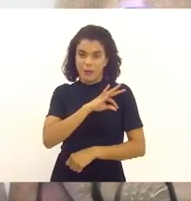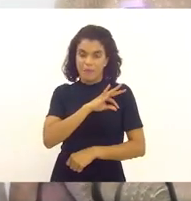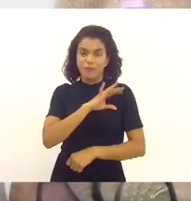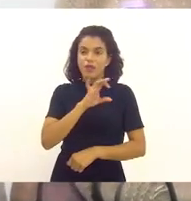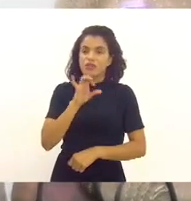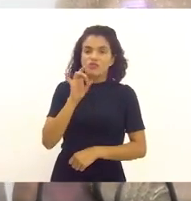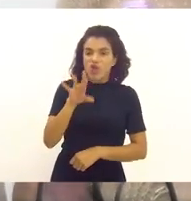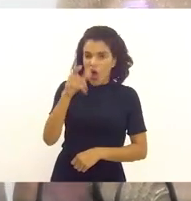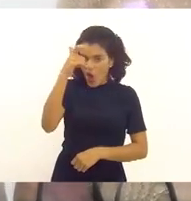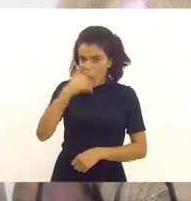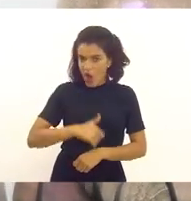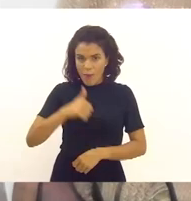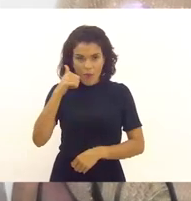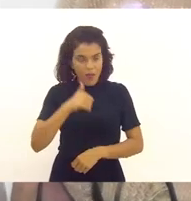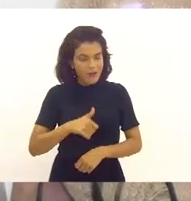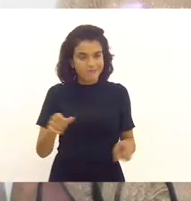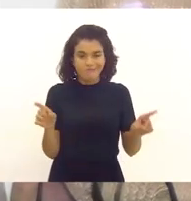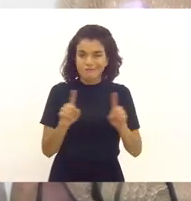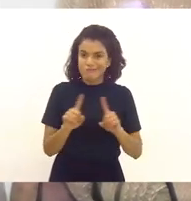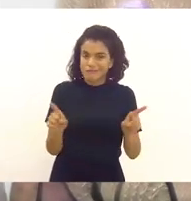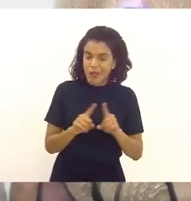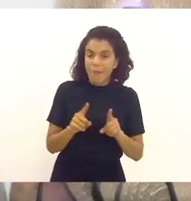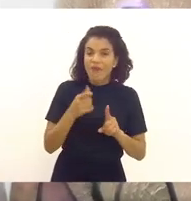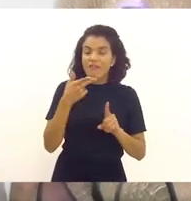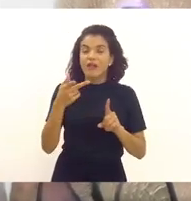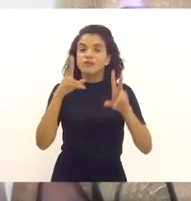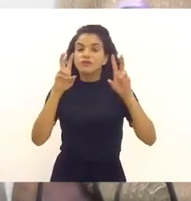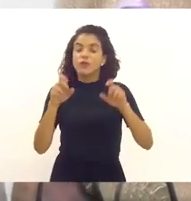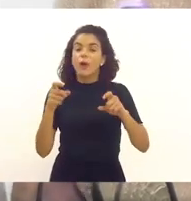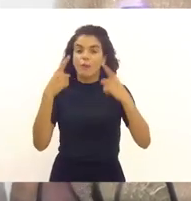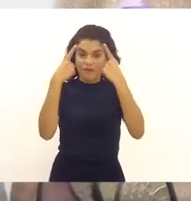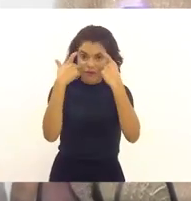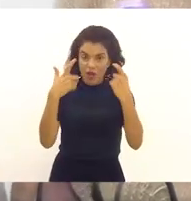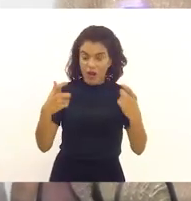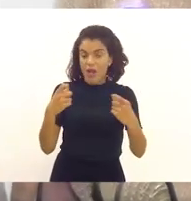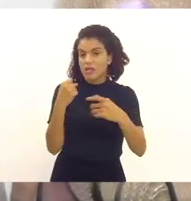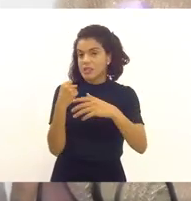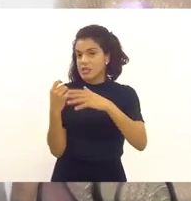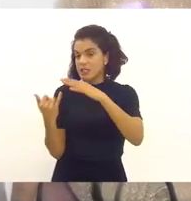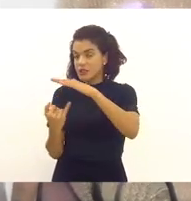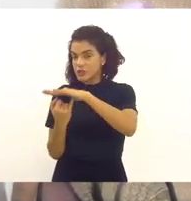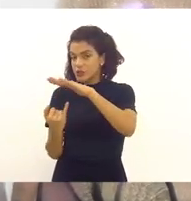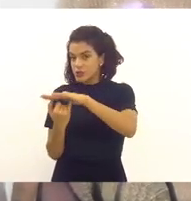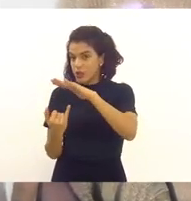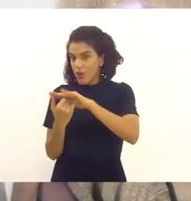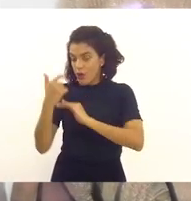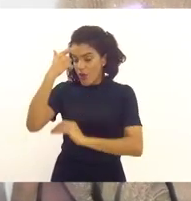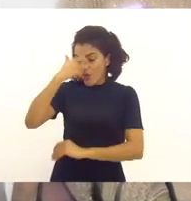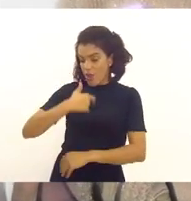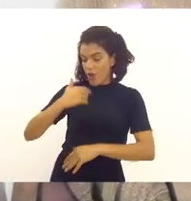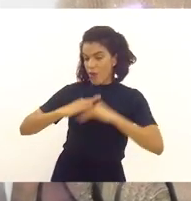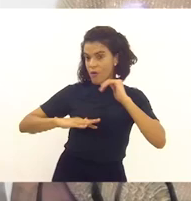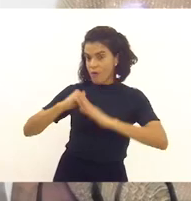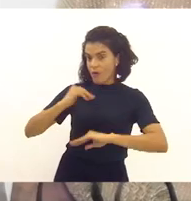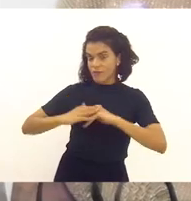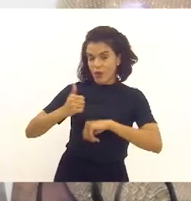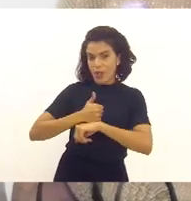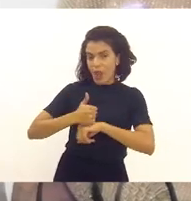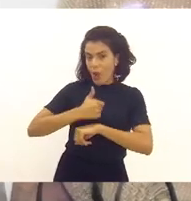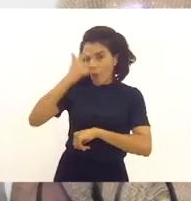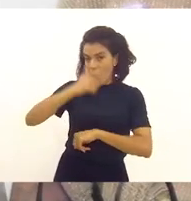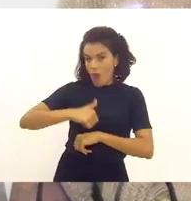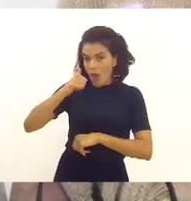Não basta ser mulher porque quando a gente fala de uma violência institucional de uma revitimização quando ela parte de uma profissional do sexo feminino é muito pior